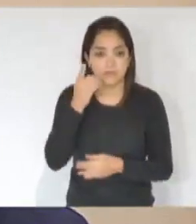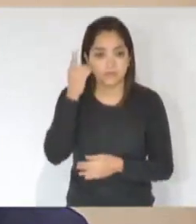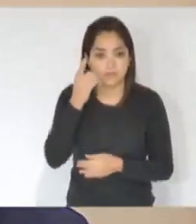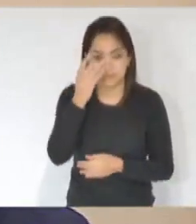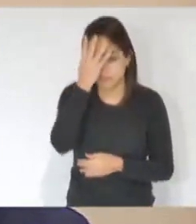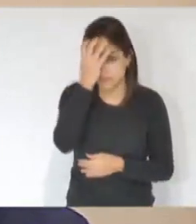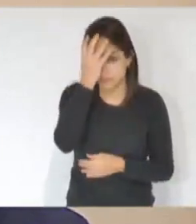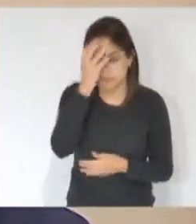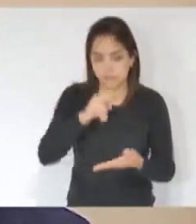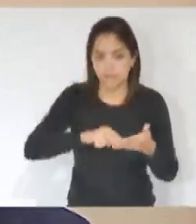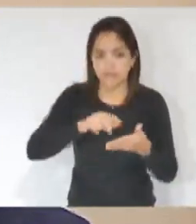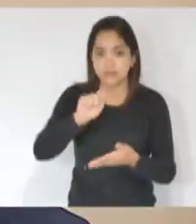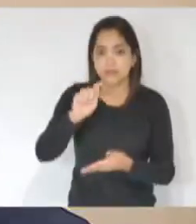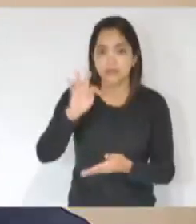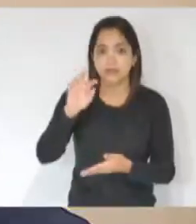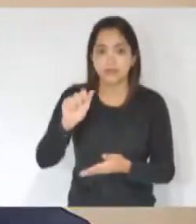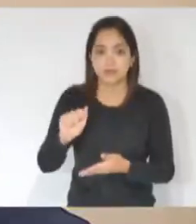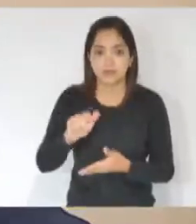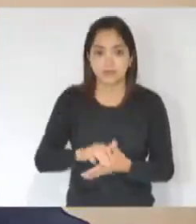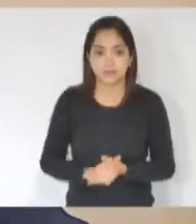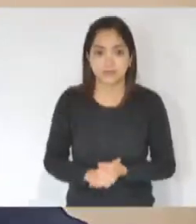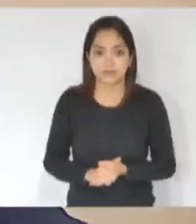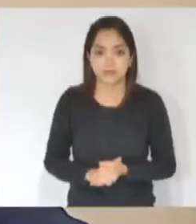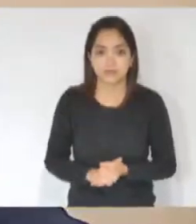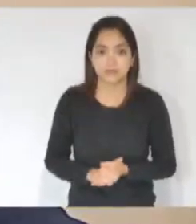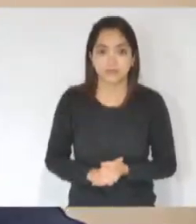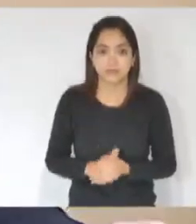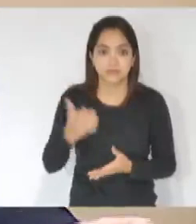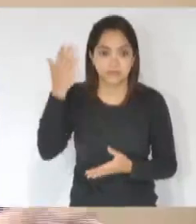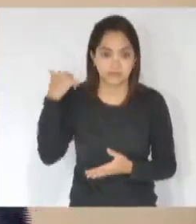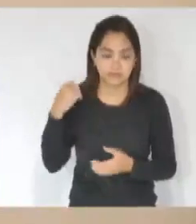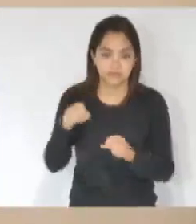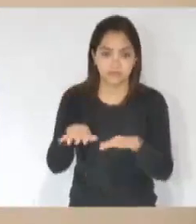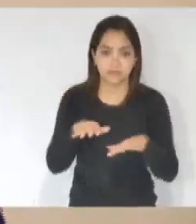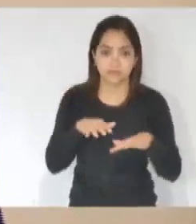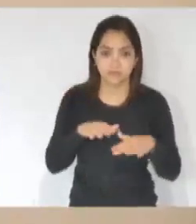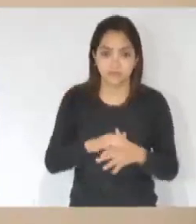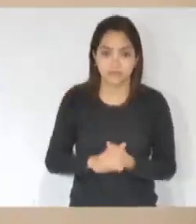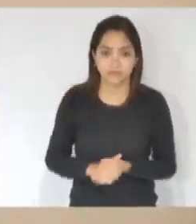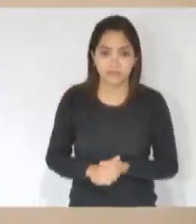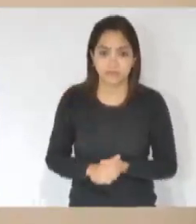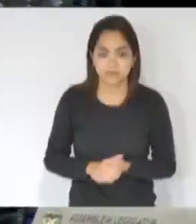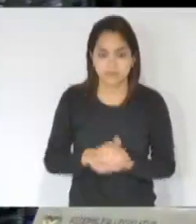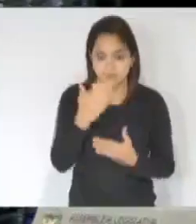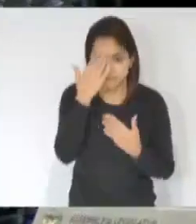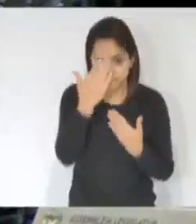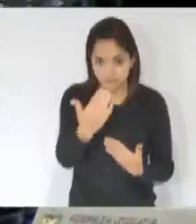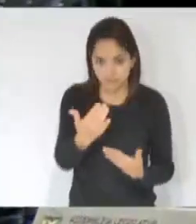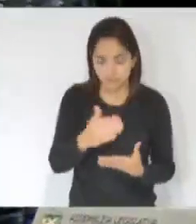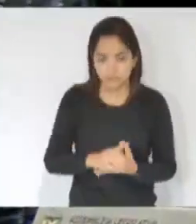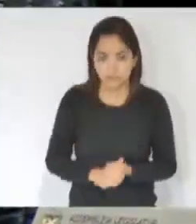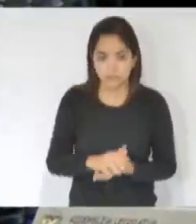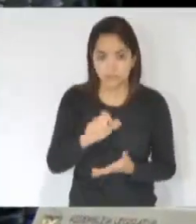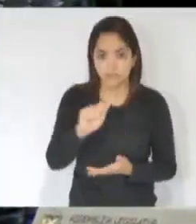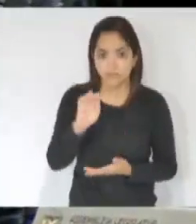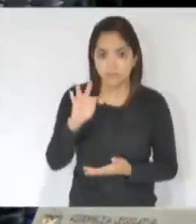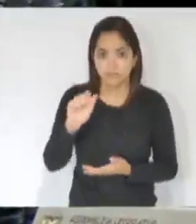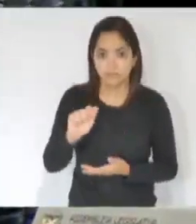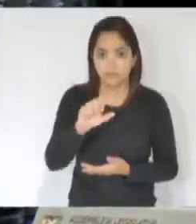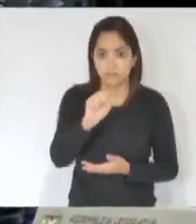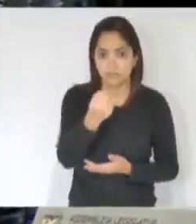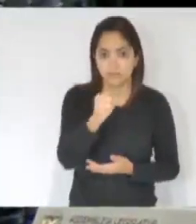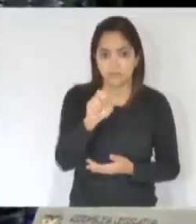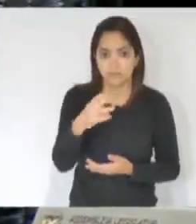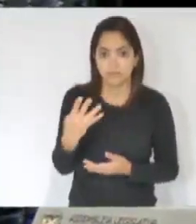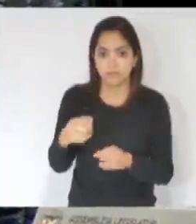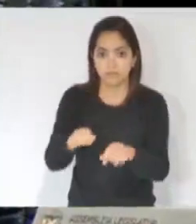dos Santos para que proceda à leitura das atas das sessões anteriores. Obrigado, presidente, pela deferência. Ata da